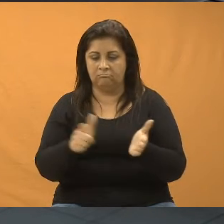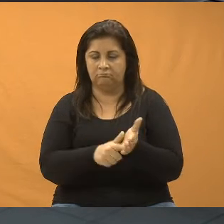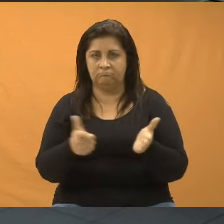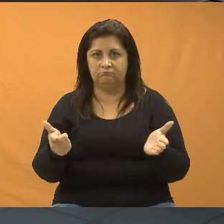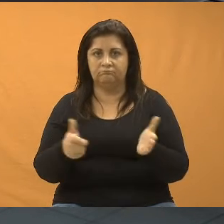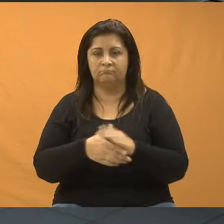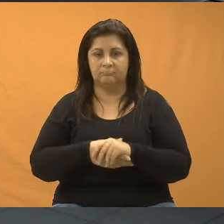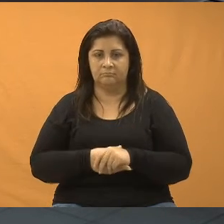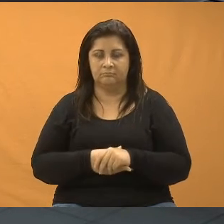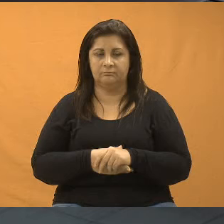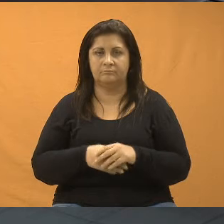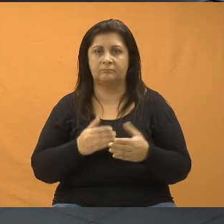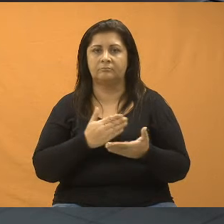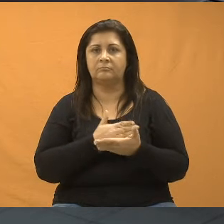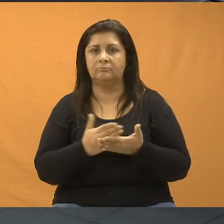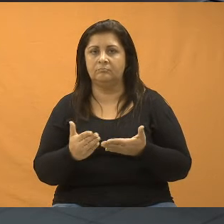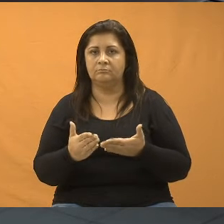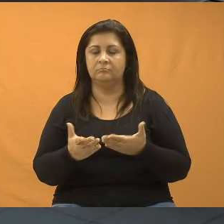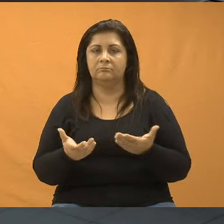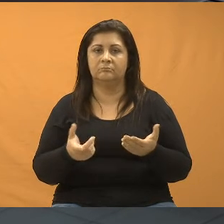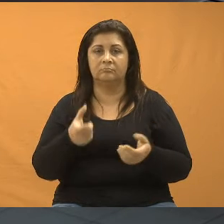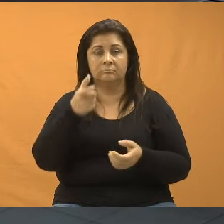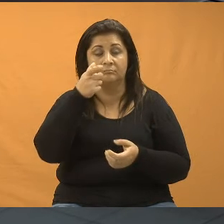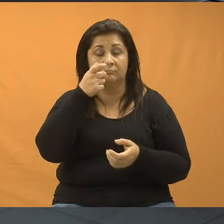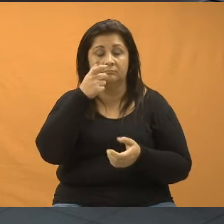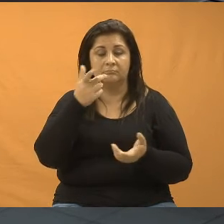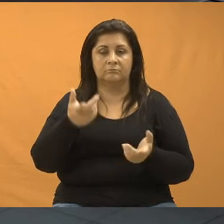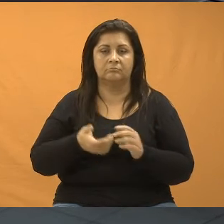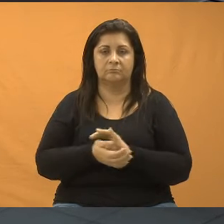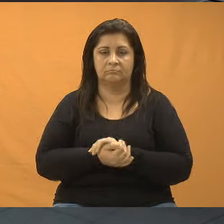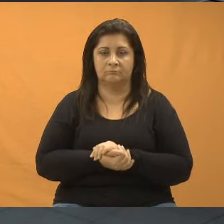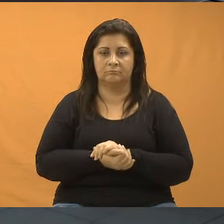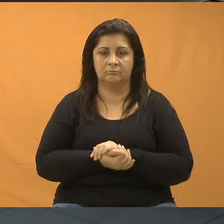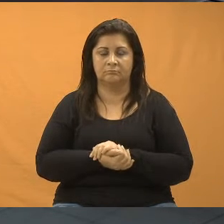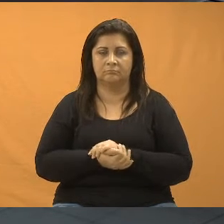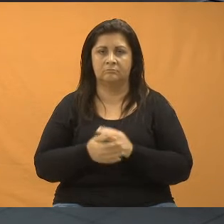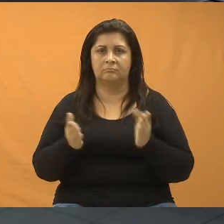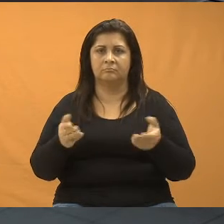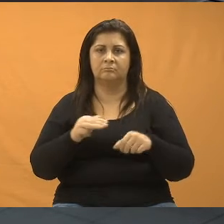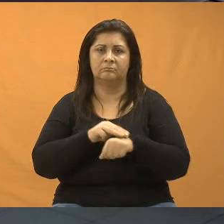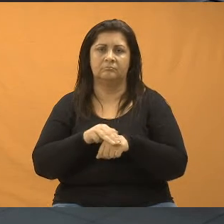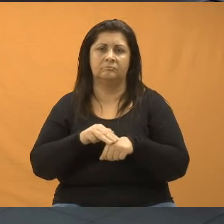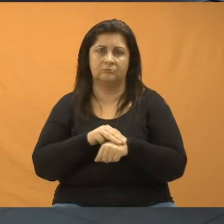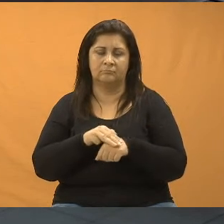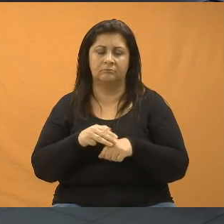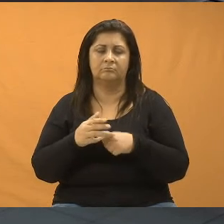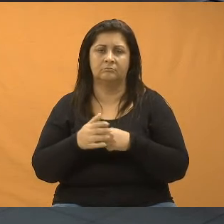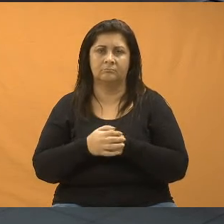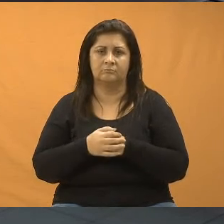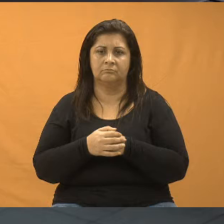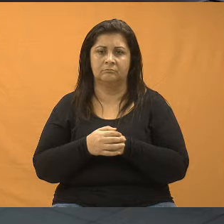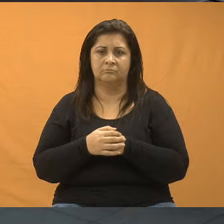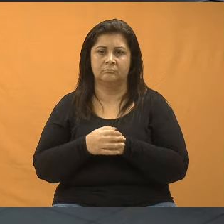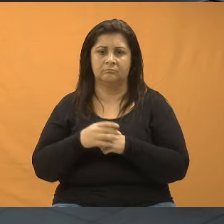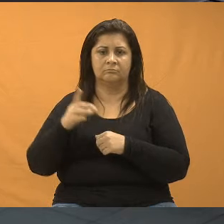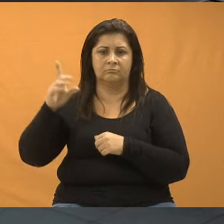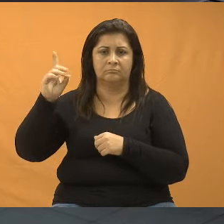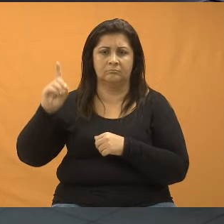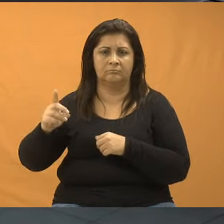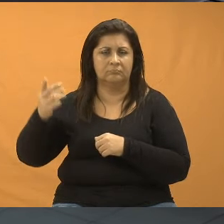a gente começou a parte das oitivas. Então, a gente ouviu o diretor clínico na época. Ontem nós